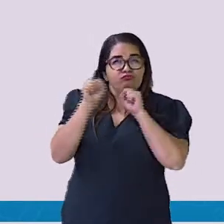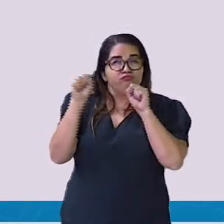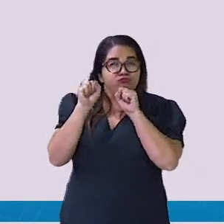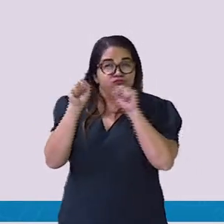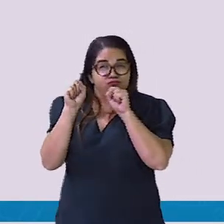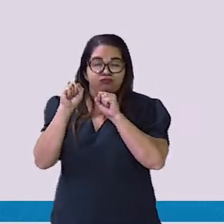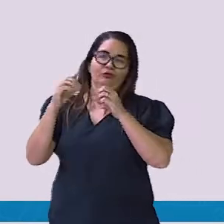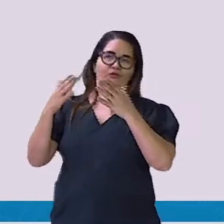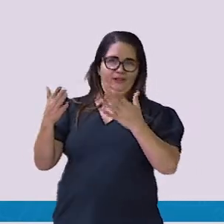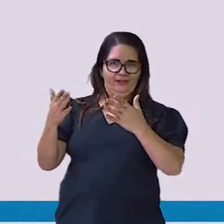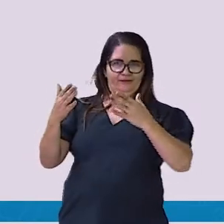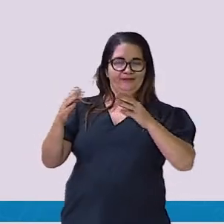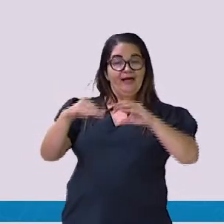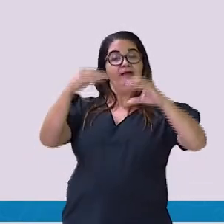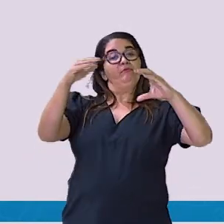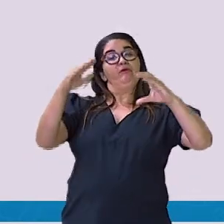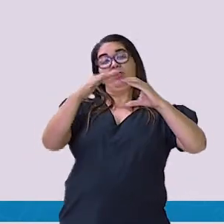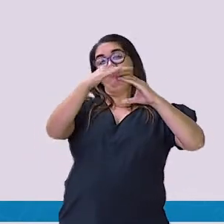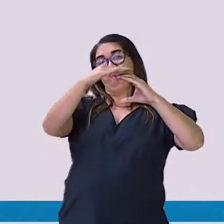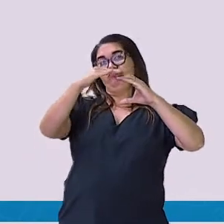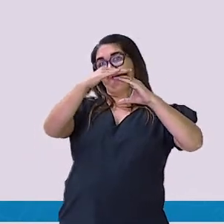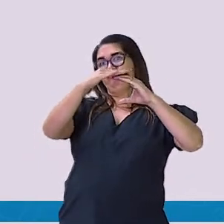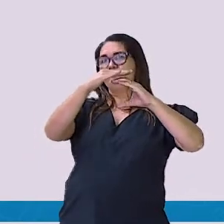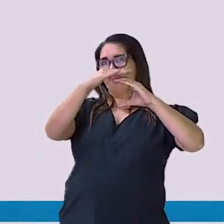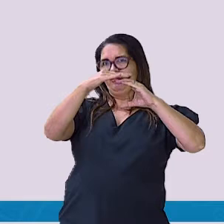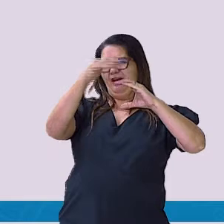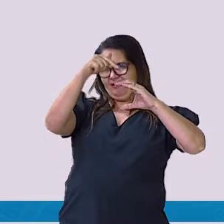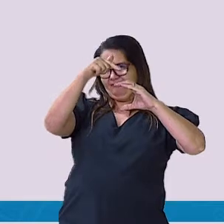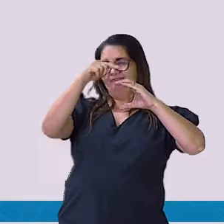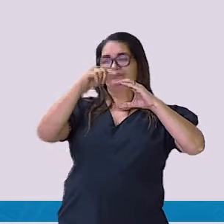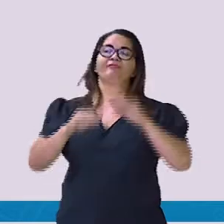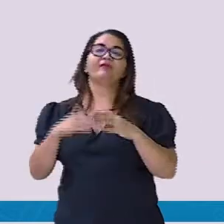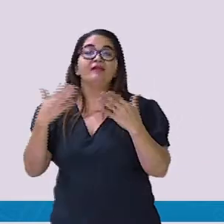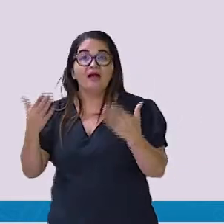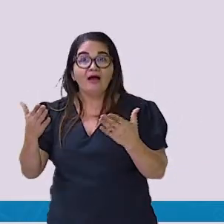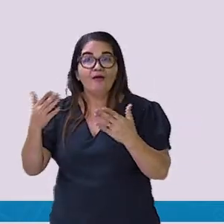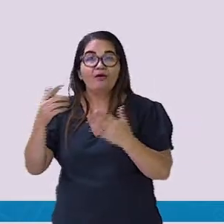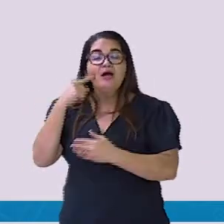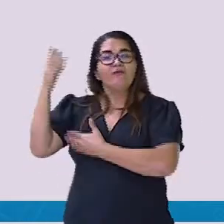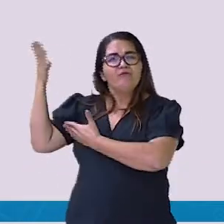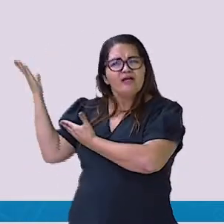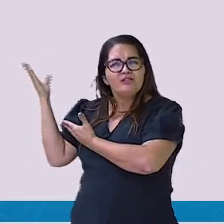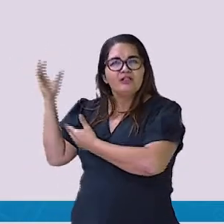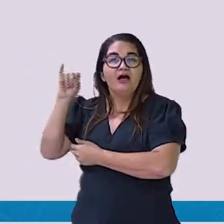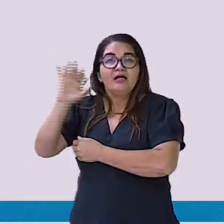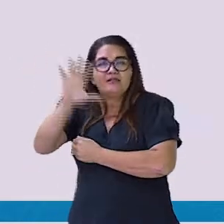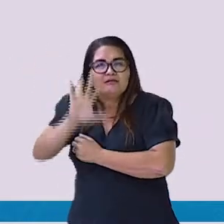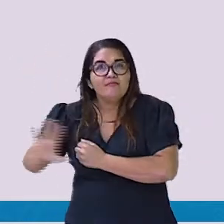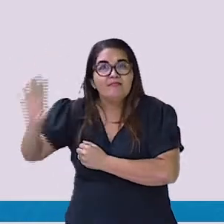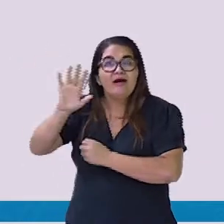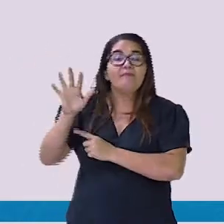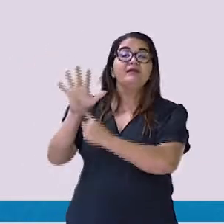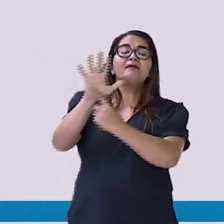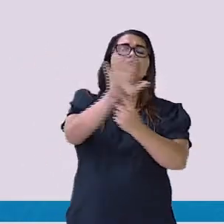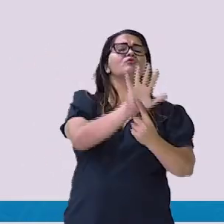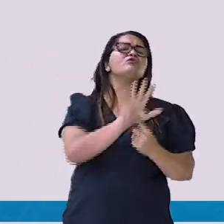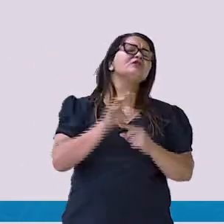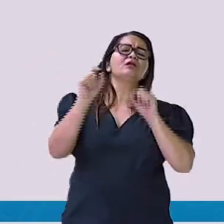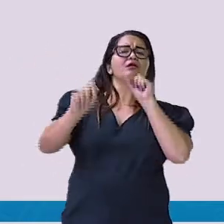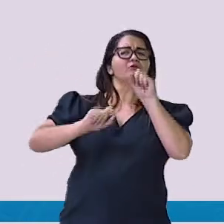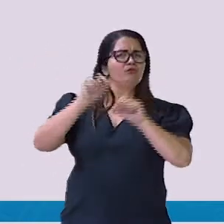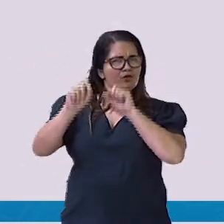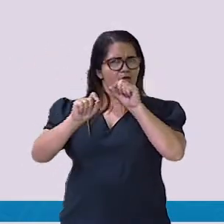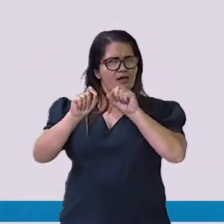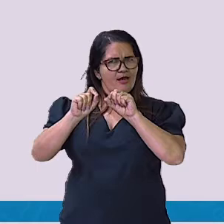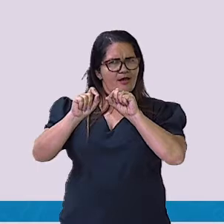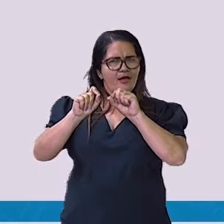português. Clima polar. E esse mapa mostra que nós vamos ter, desde o